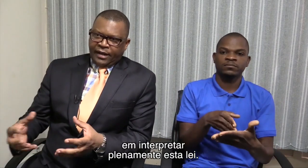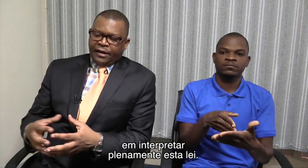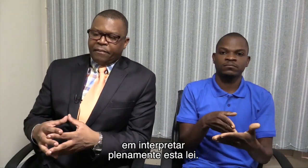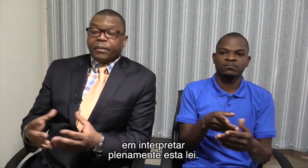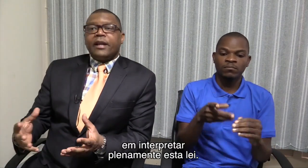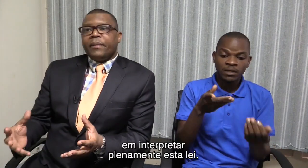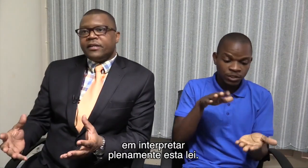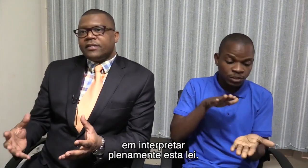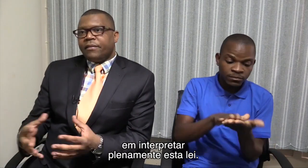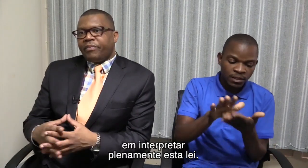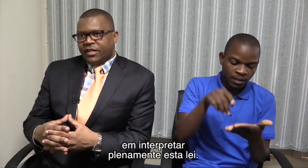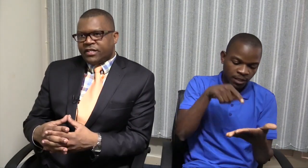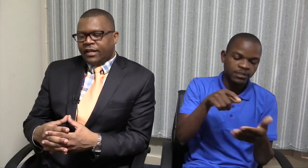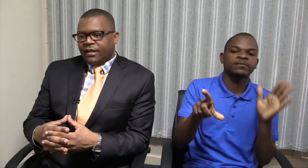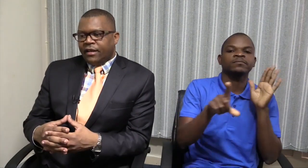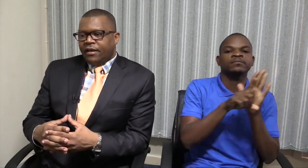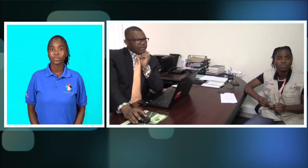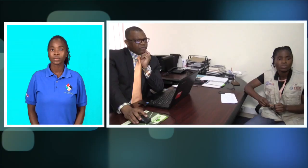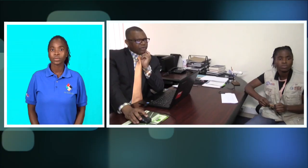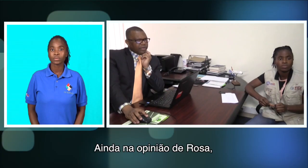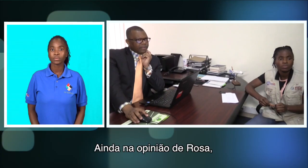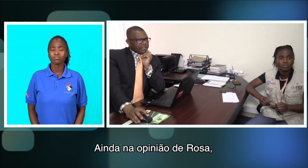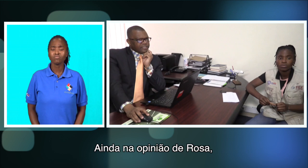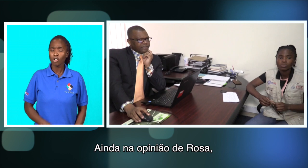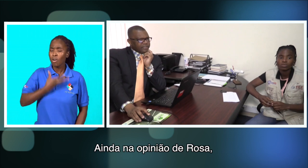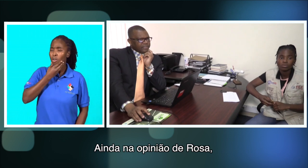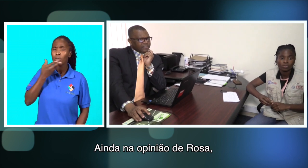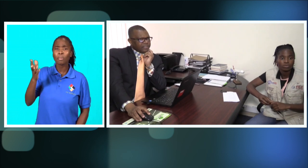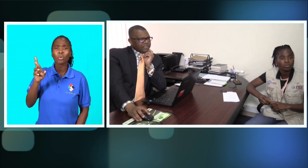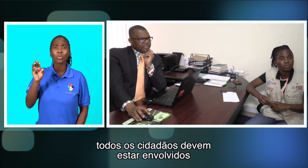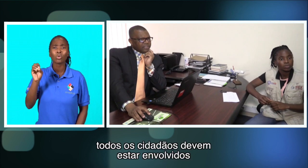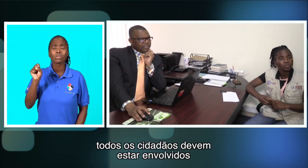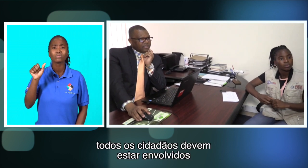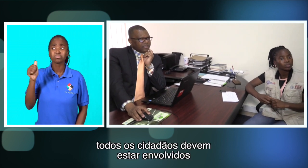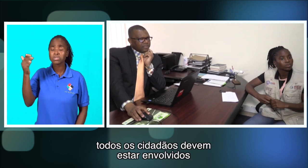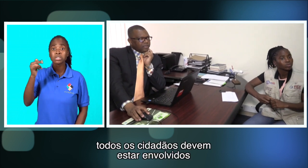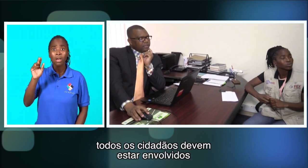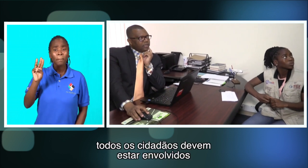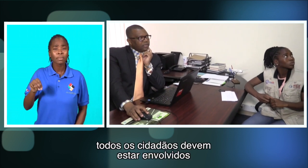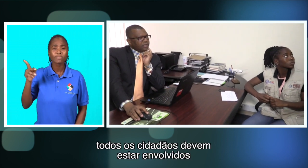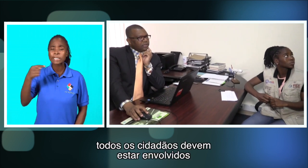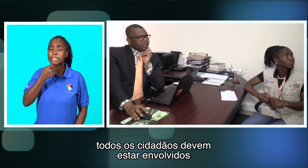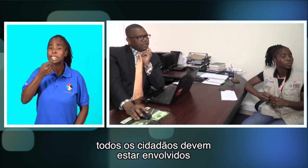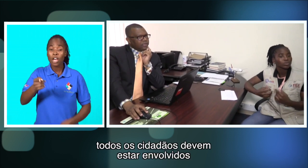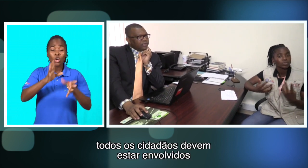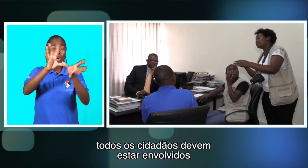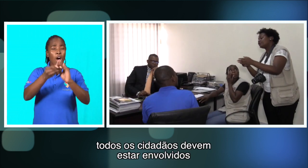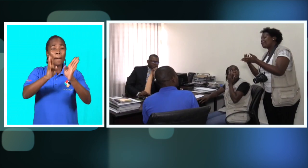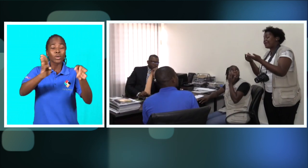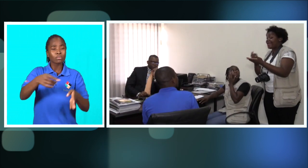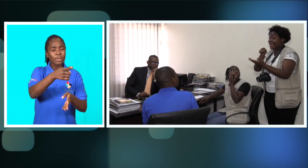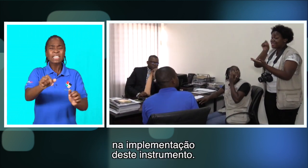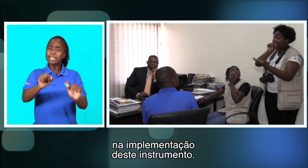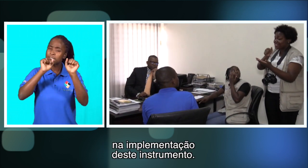interpretar plenamente esta lei. Ainda na opinião de Rosa, todos os cidadãos devem estar